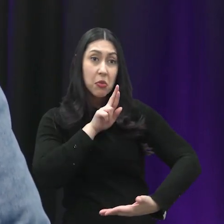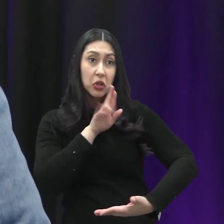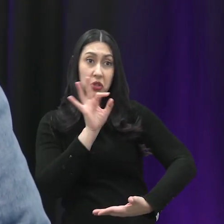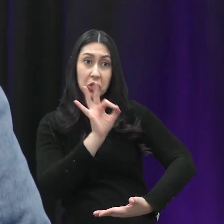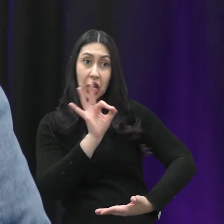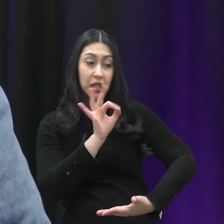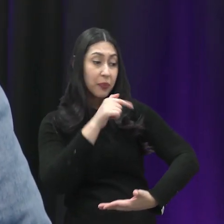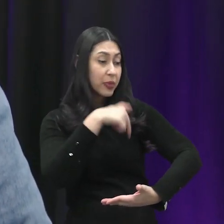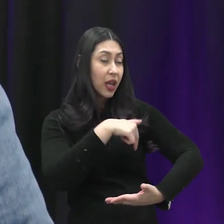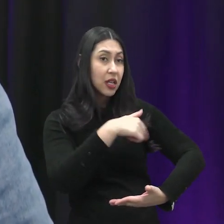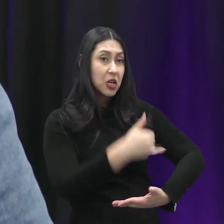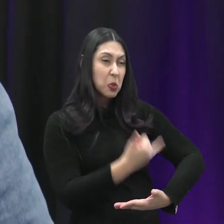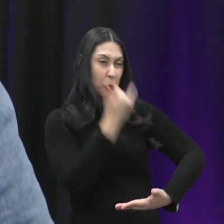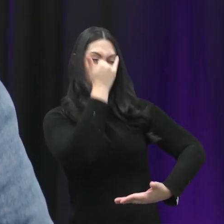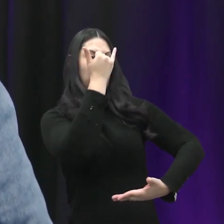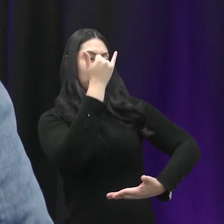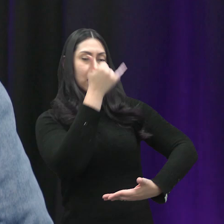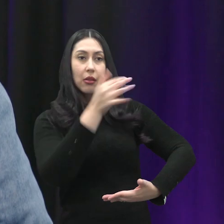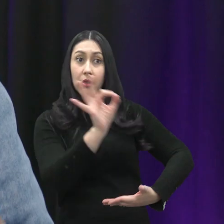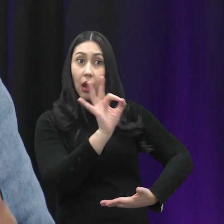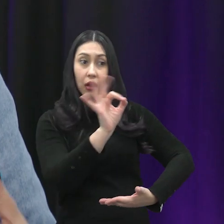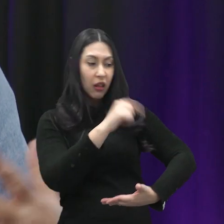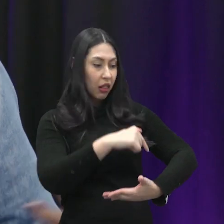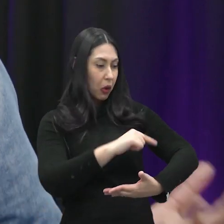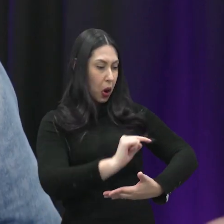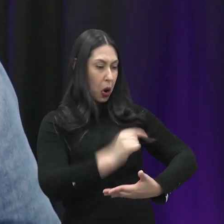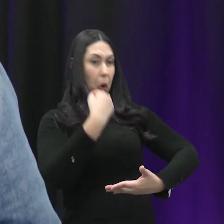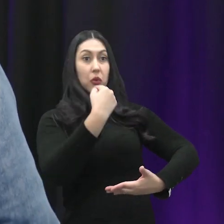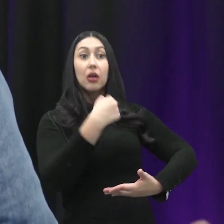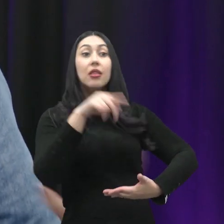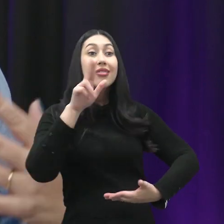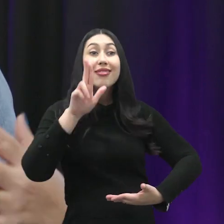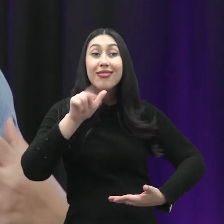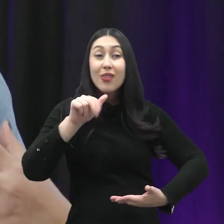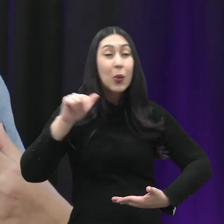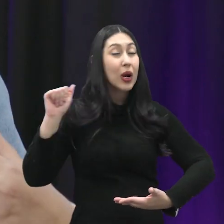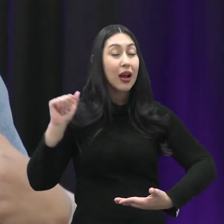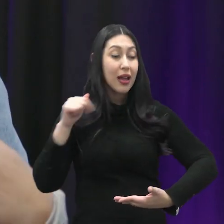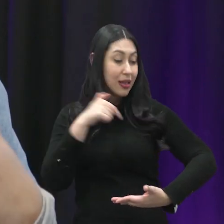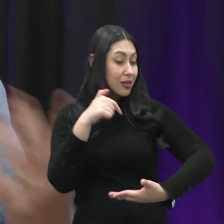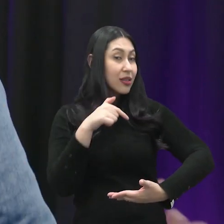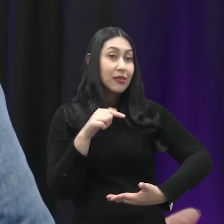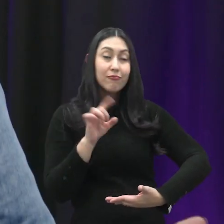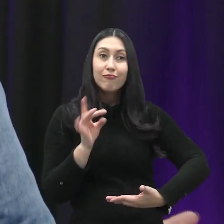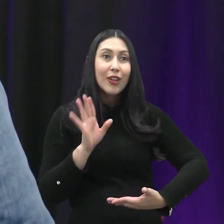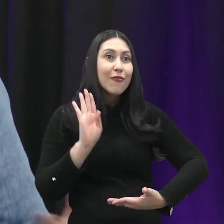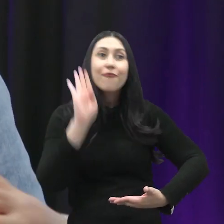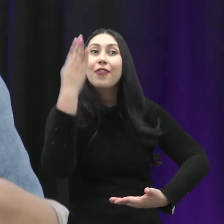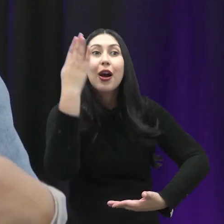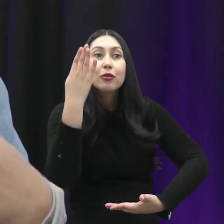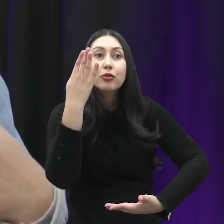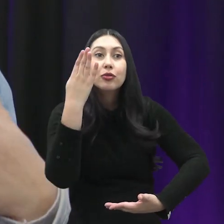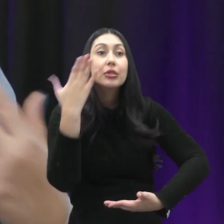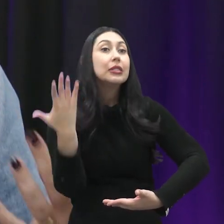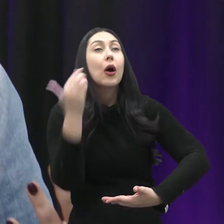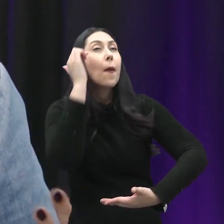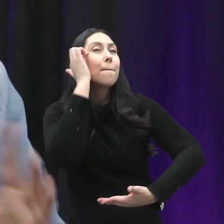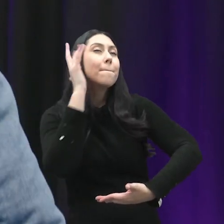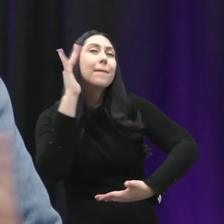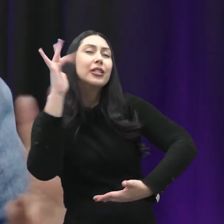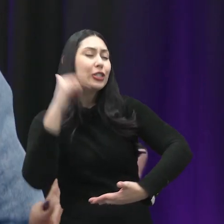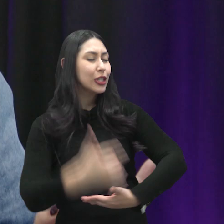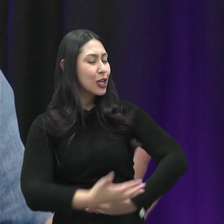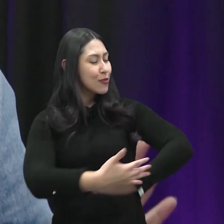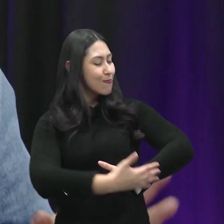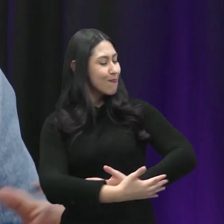ele não te faz chorar. Ele simplesmente está ali. Você projeta o que você quer e o